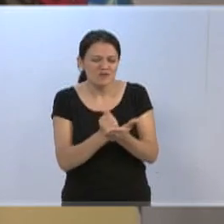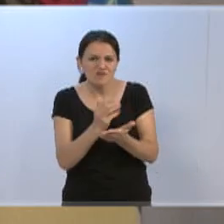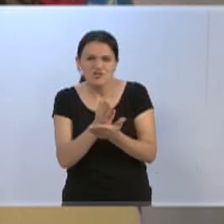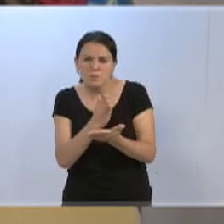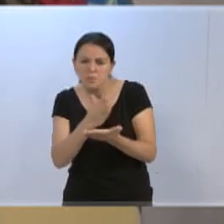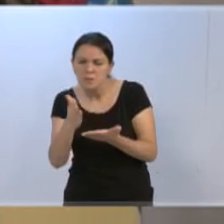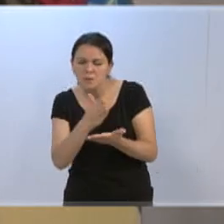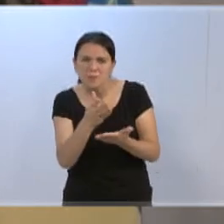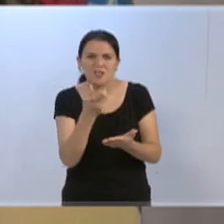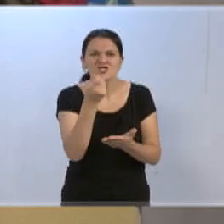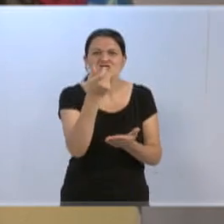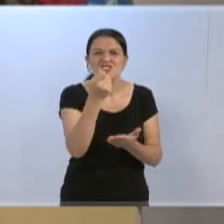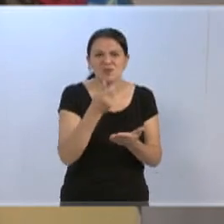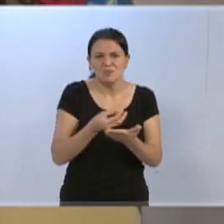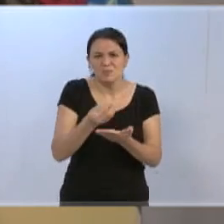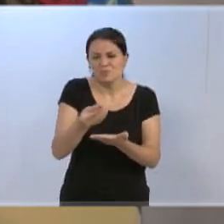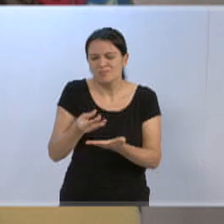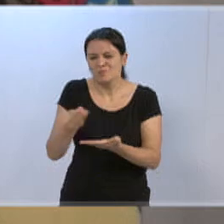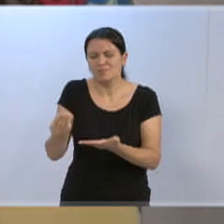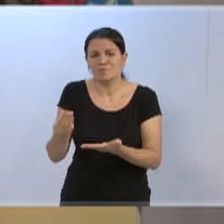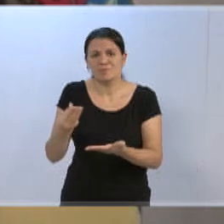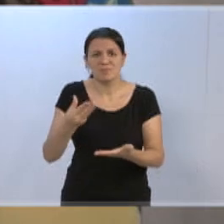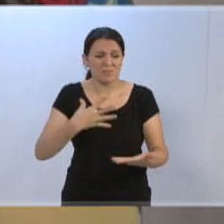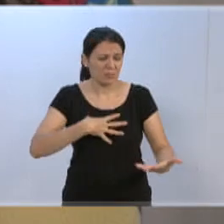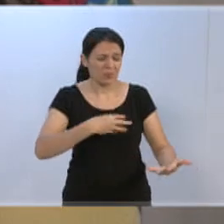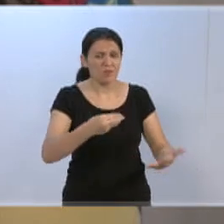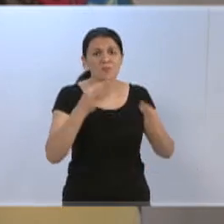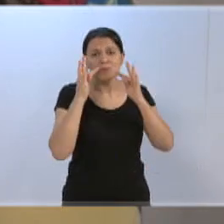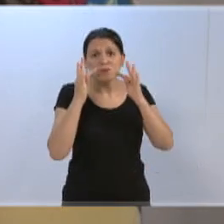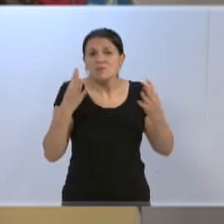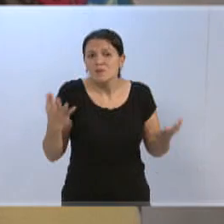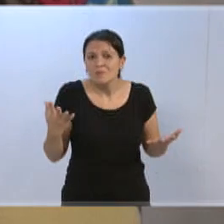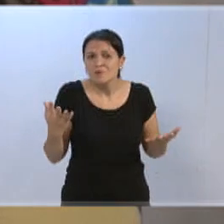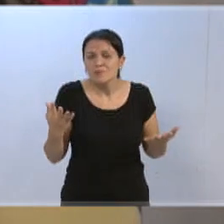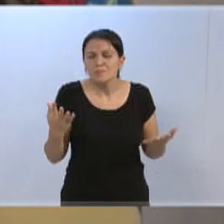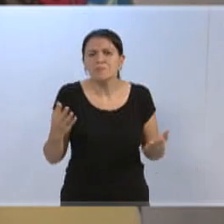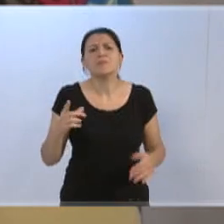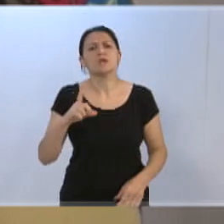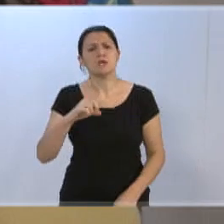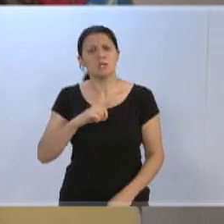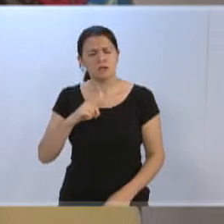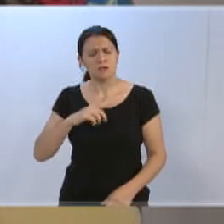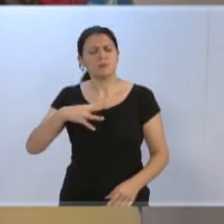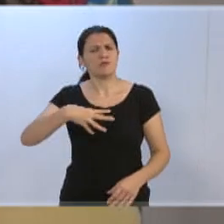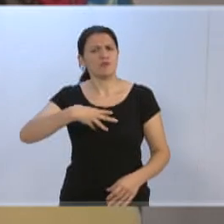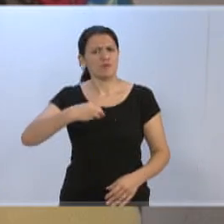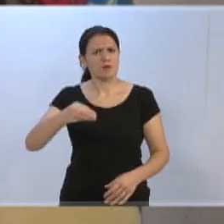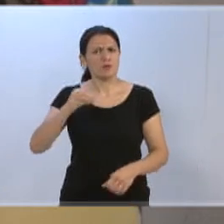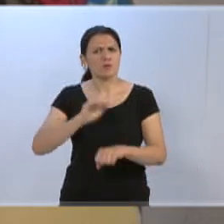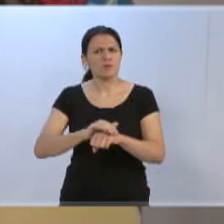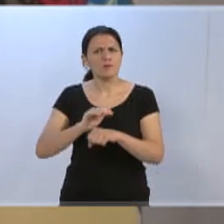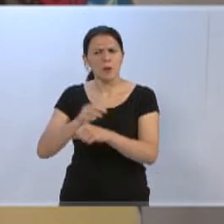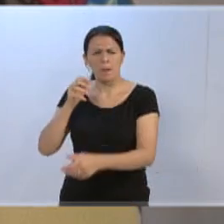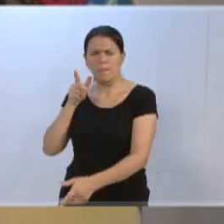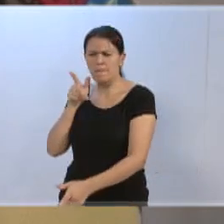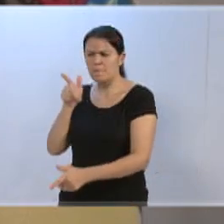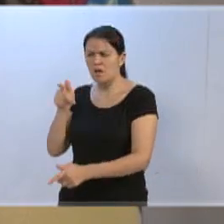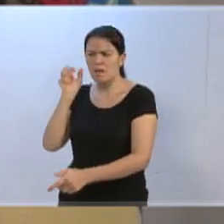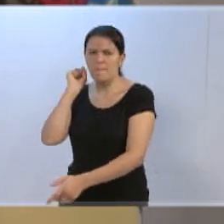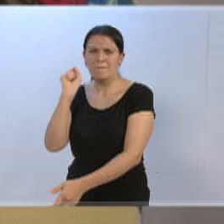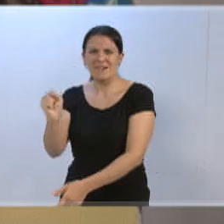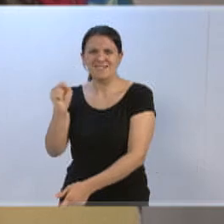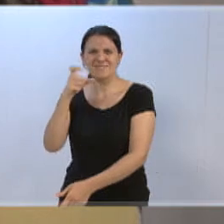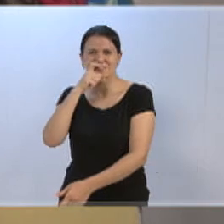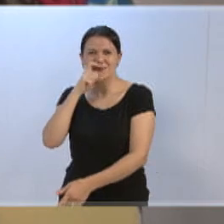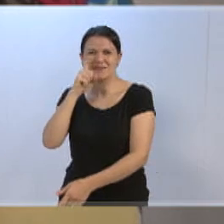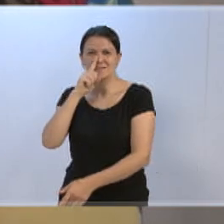filhos que são testemunha disso. Tem filhos que fazem uma ação para matar o pai e a mãe para ficar com os bens. O meu,